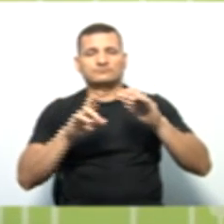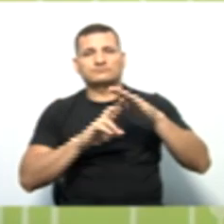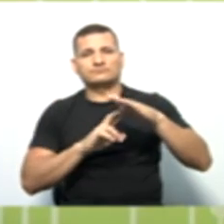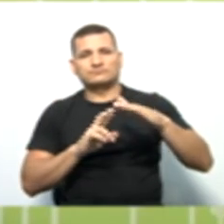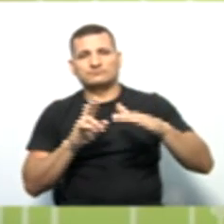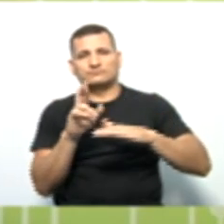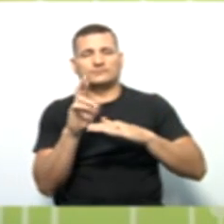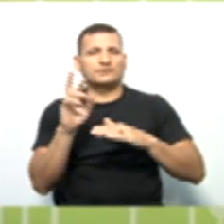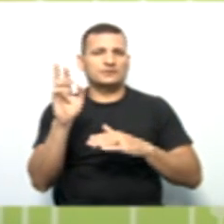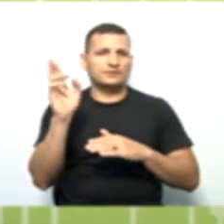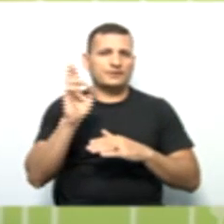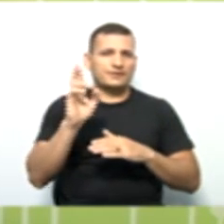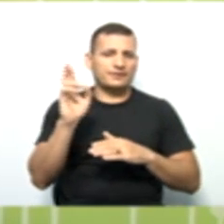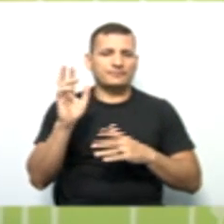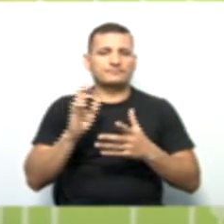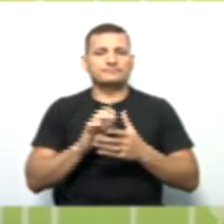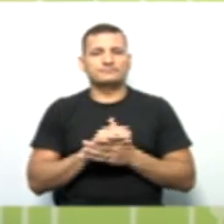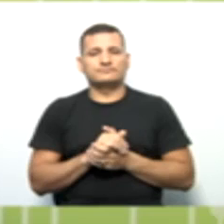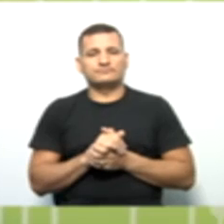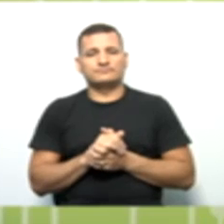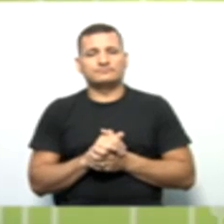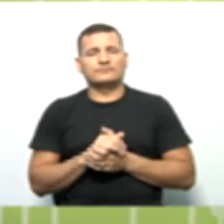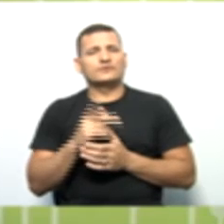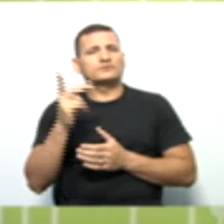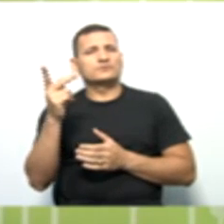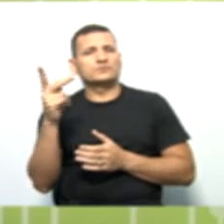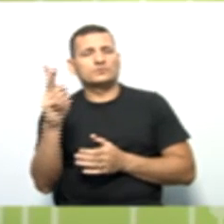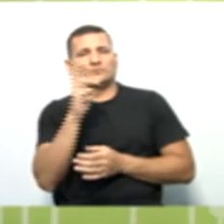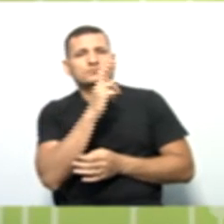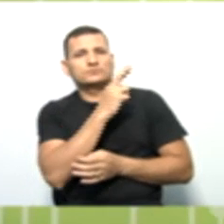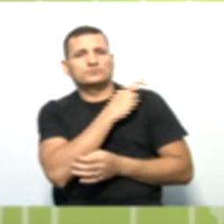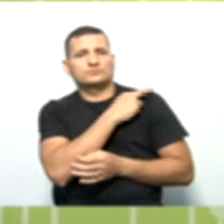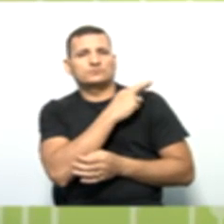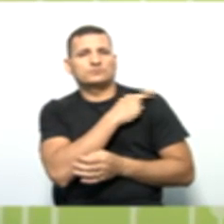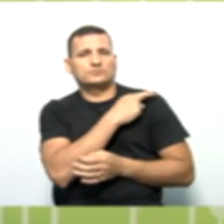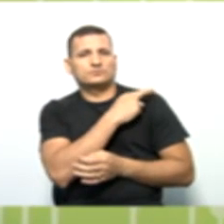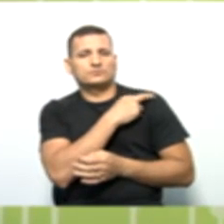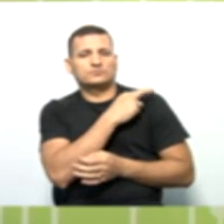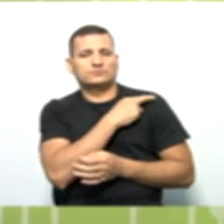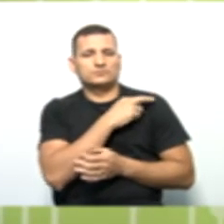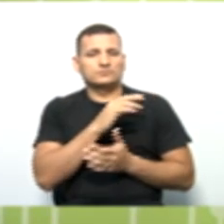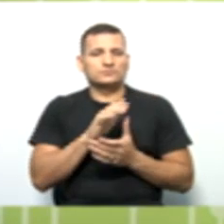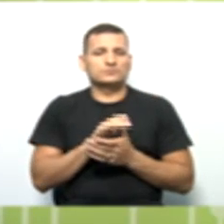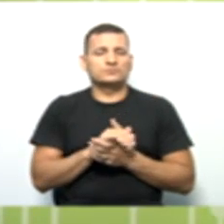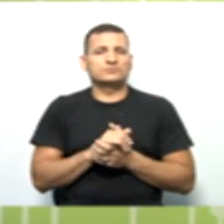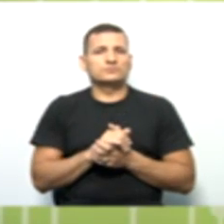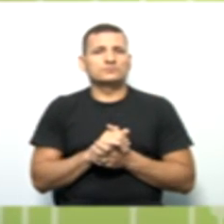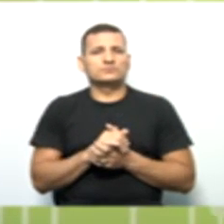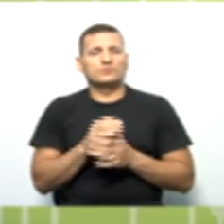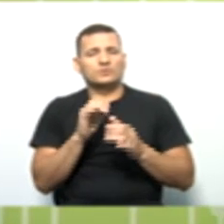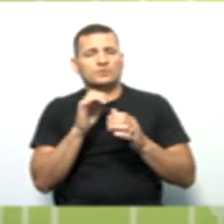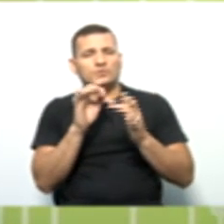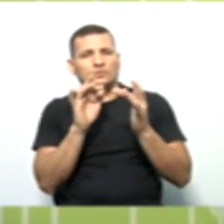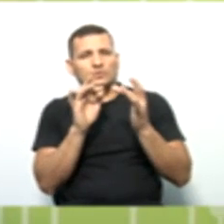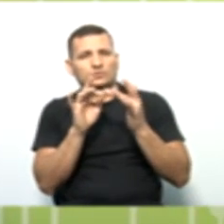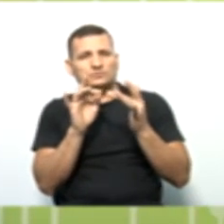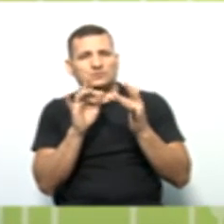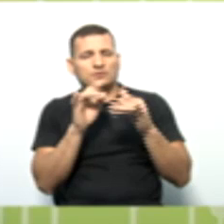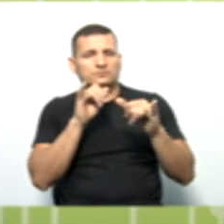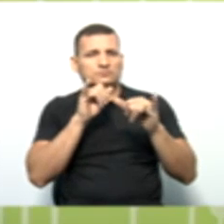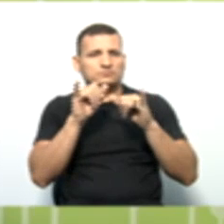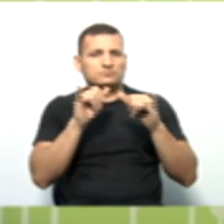o reitor, quais são as atribuições do reitor, informações de contato, tudo isso a gente vai